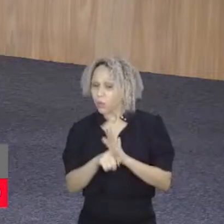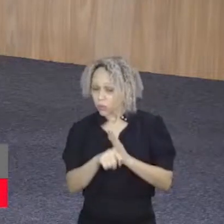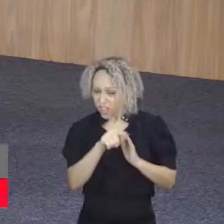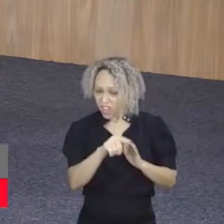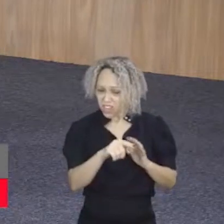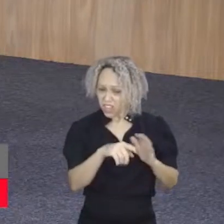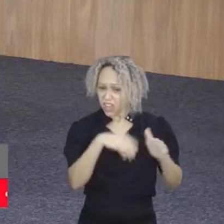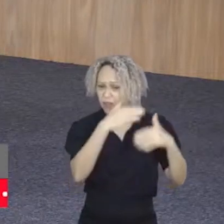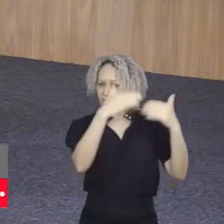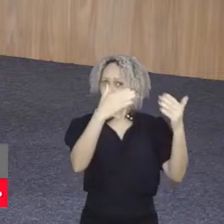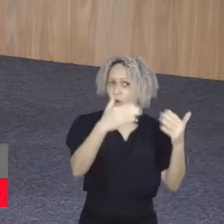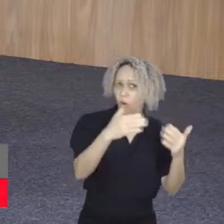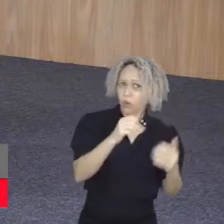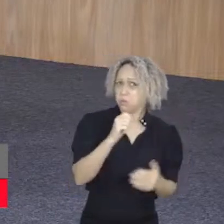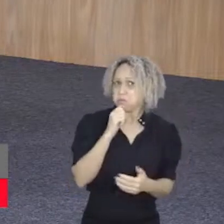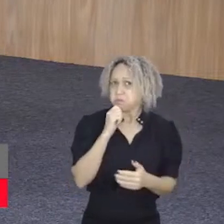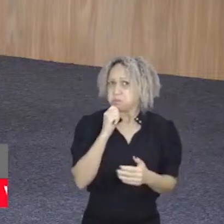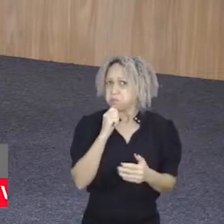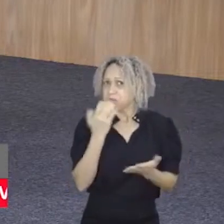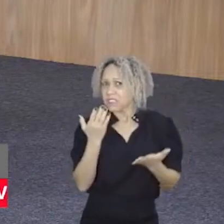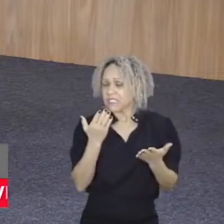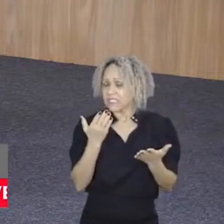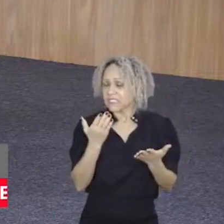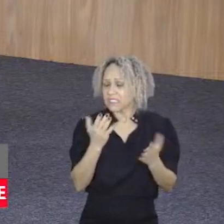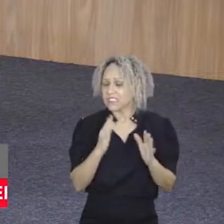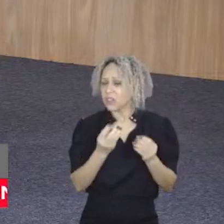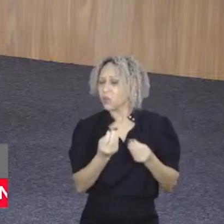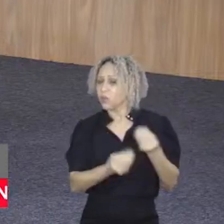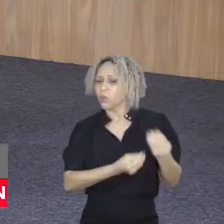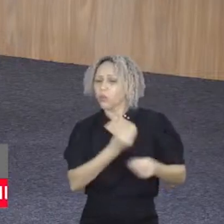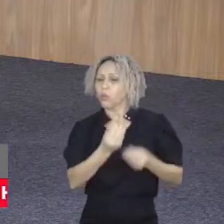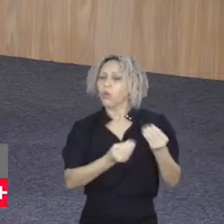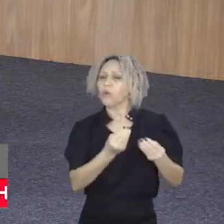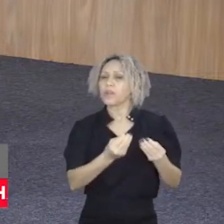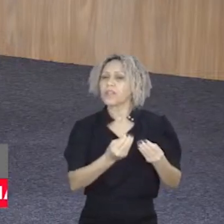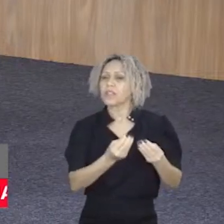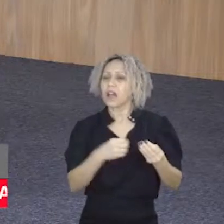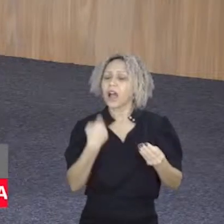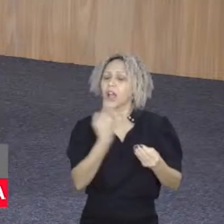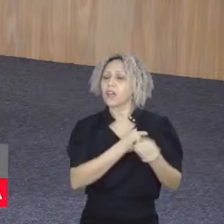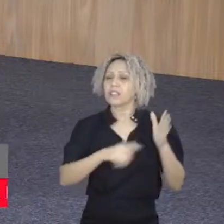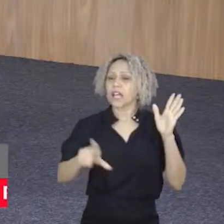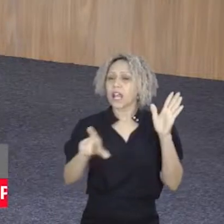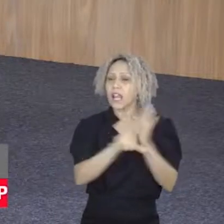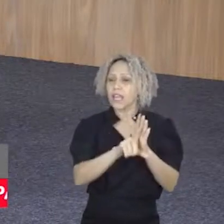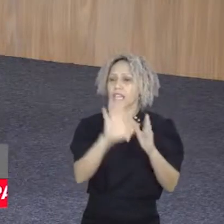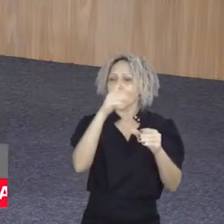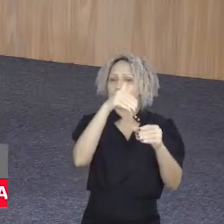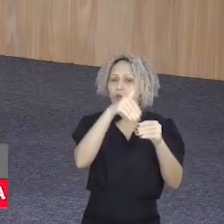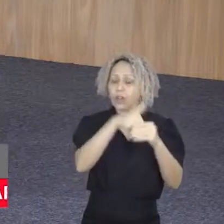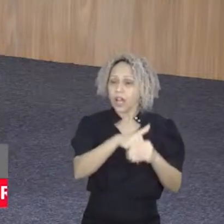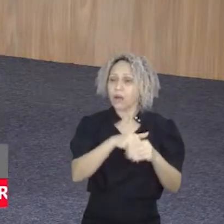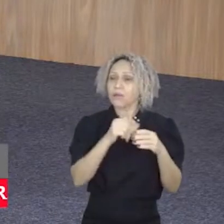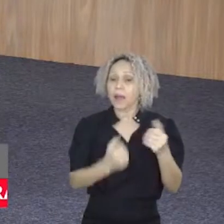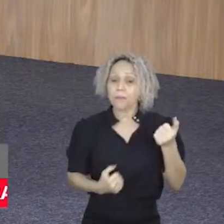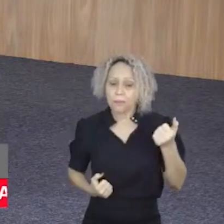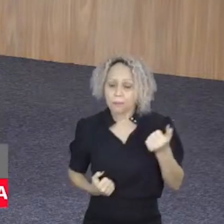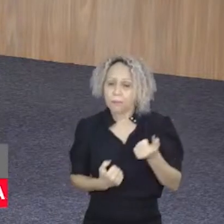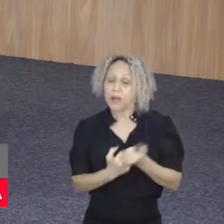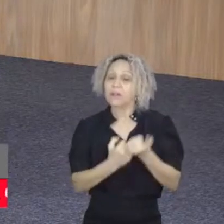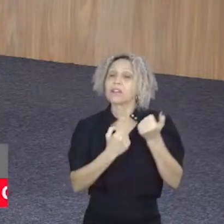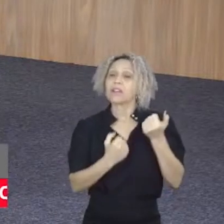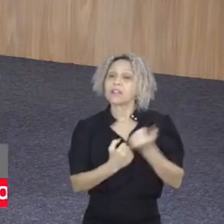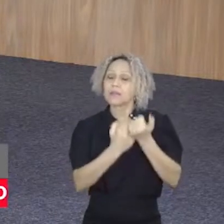ainda muito longe do ideal, como é que, na sua visão, como é que está a situação da nossa lei eleitoral para proporcionar